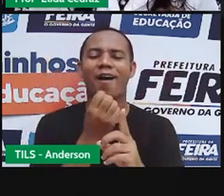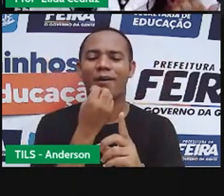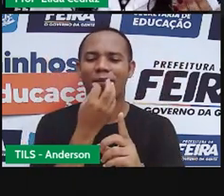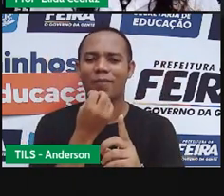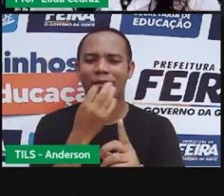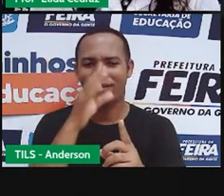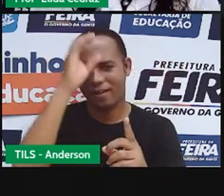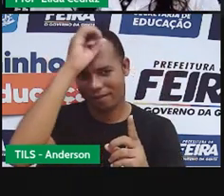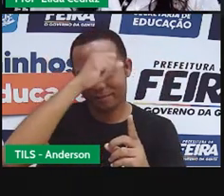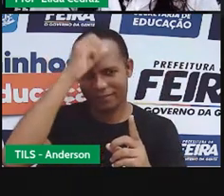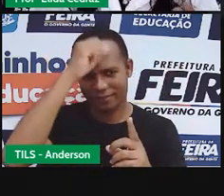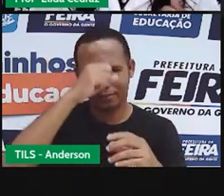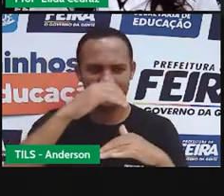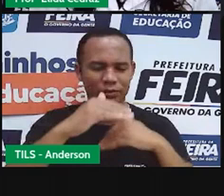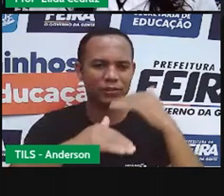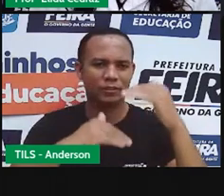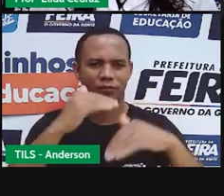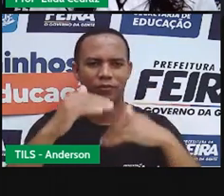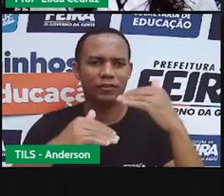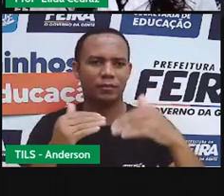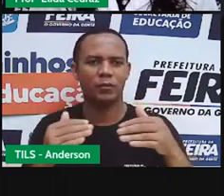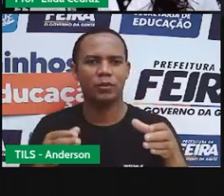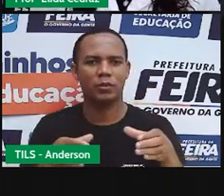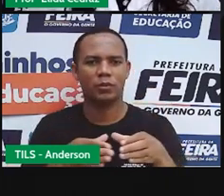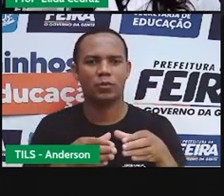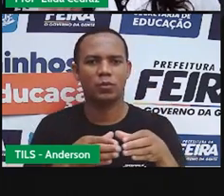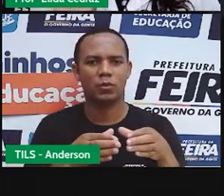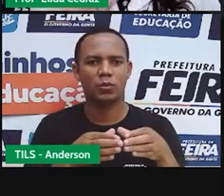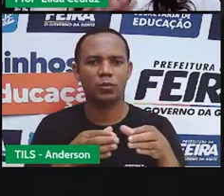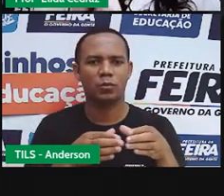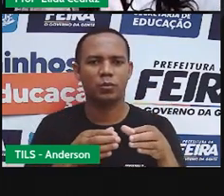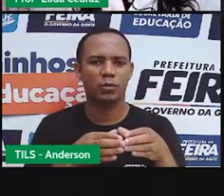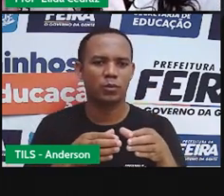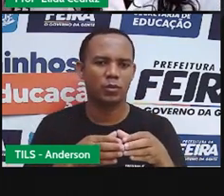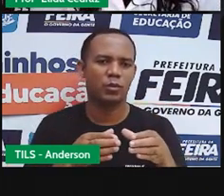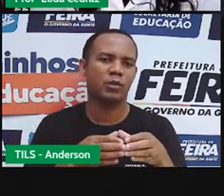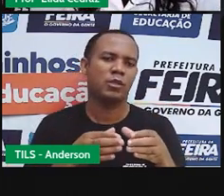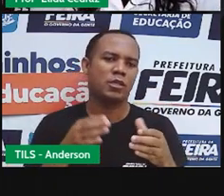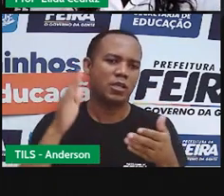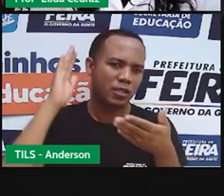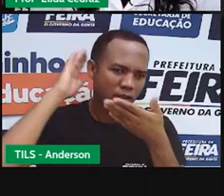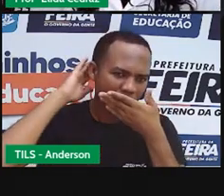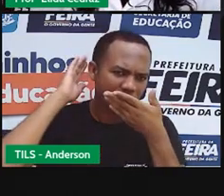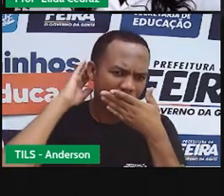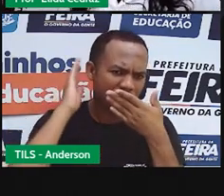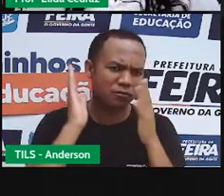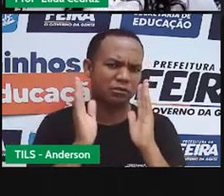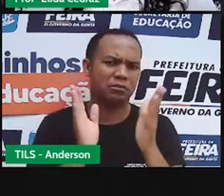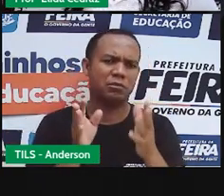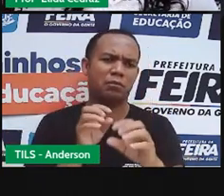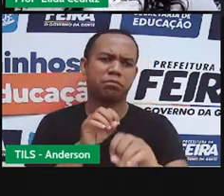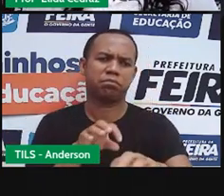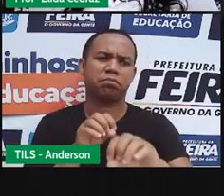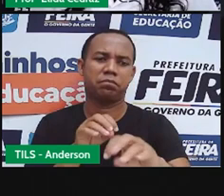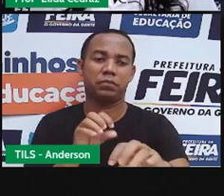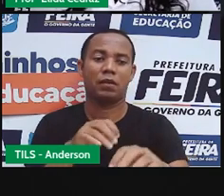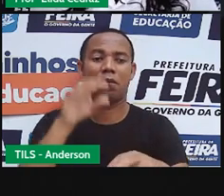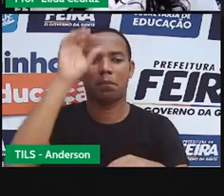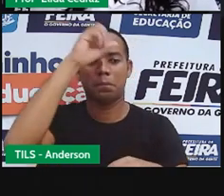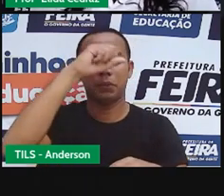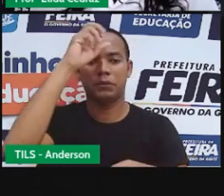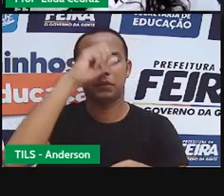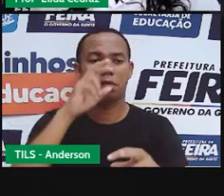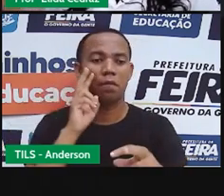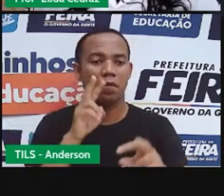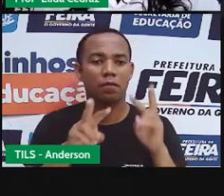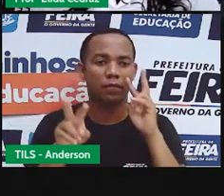aprendemos muito disso com os indígenas e muitas brincadeiras também que fazem parte do nosso dia a